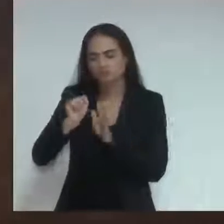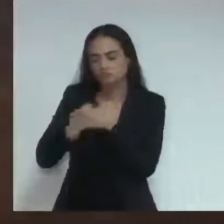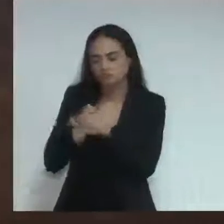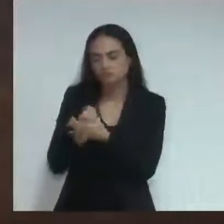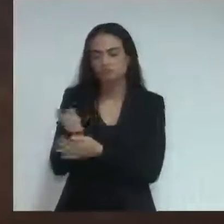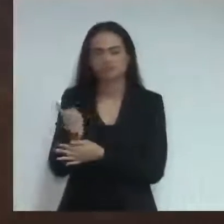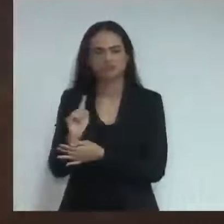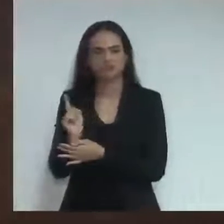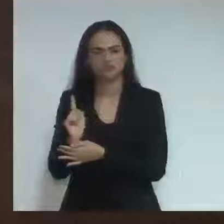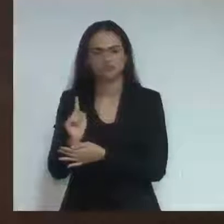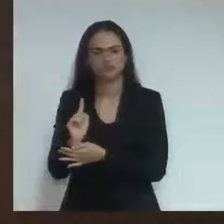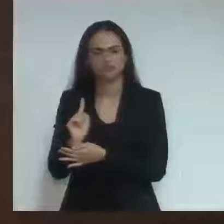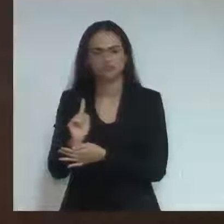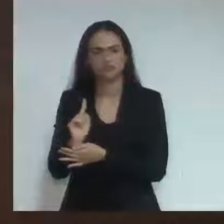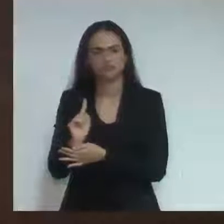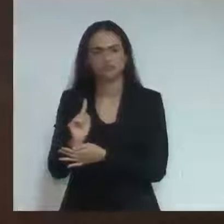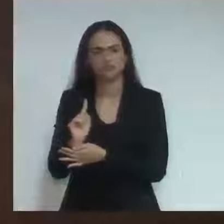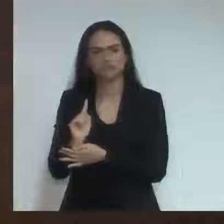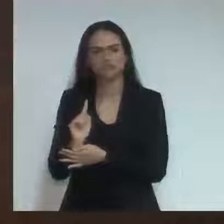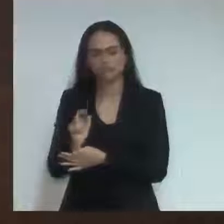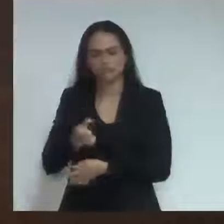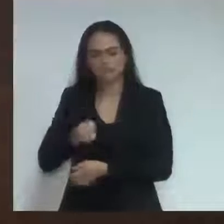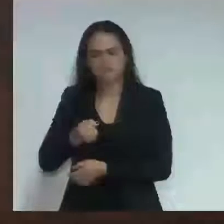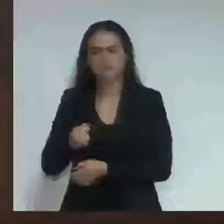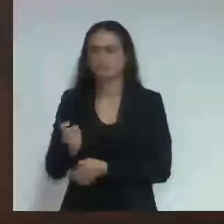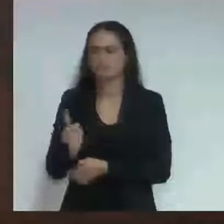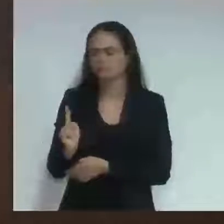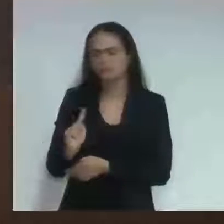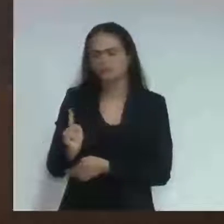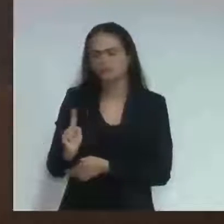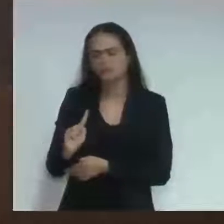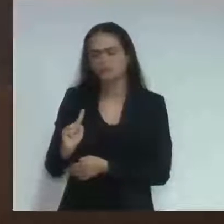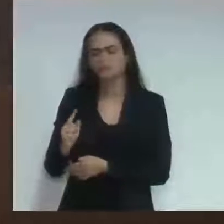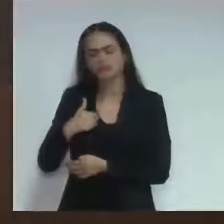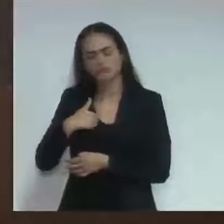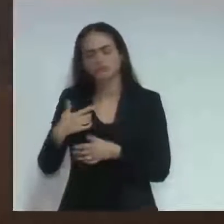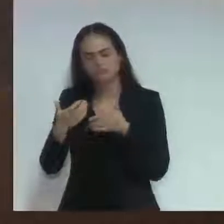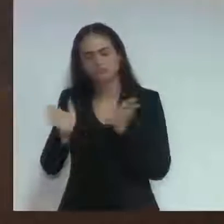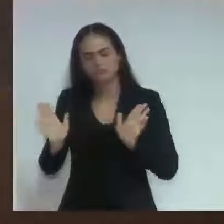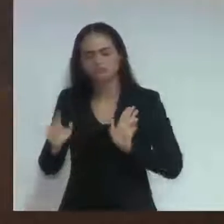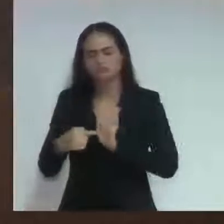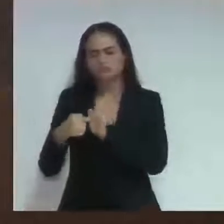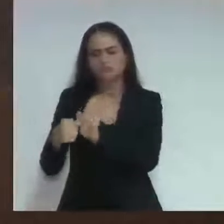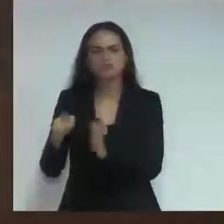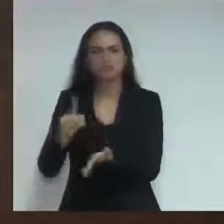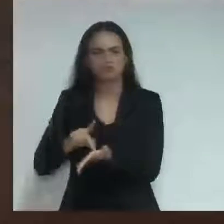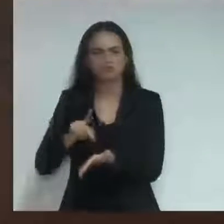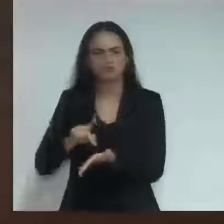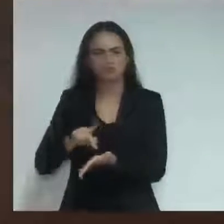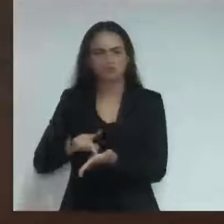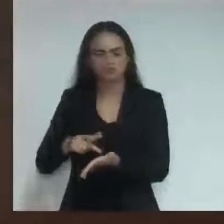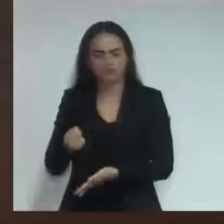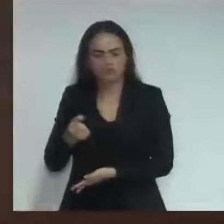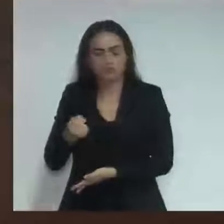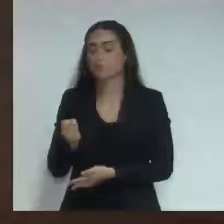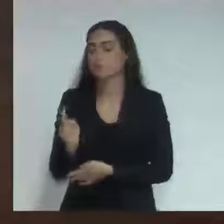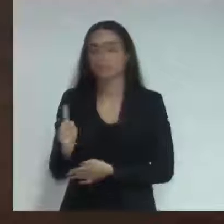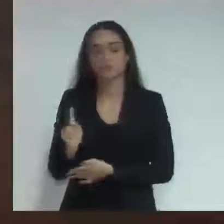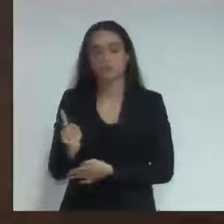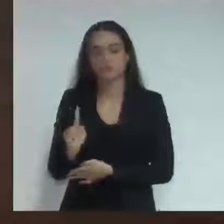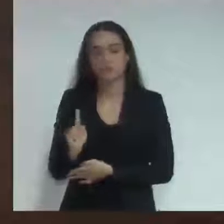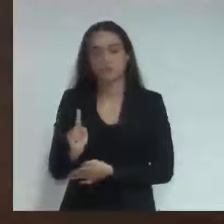verdadeiro e algo que não seja covardemente como muita gente faz. Então a fama de covarde, jamais. O